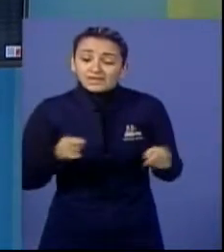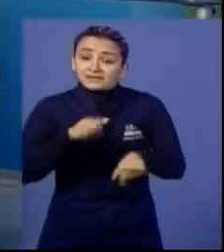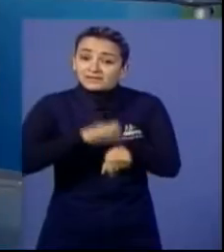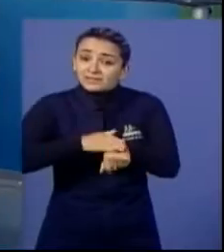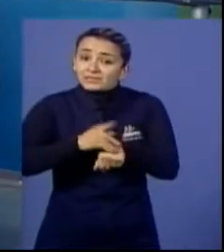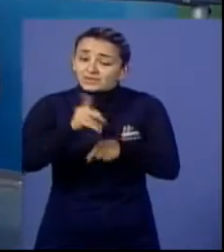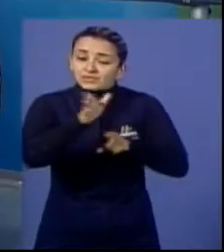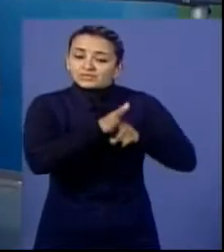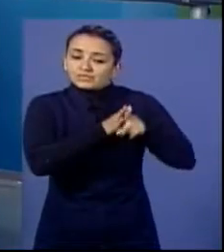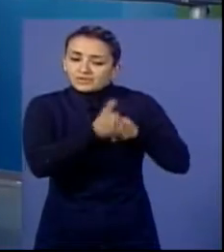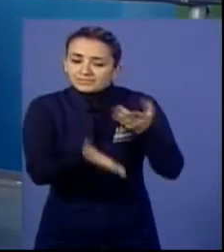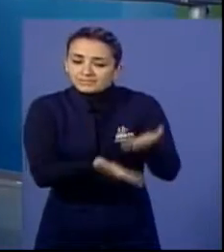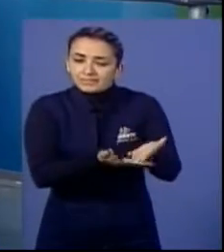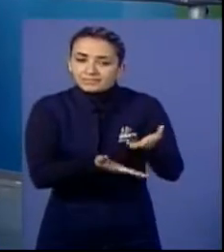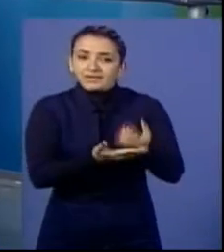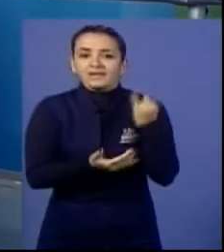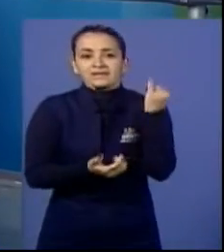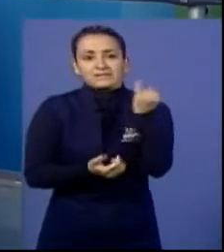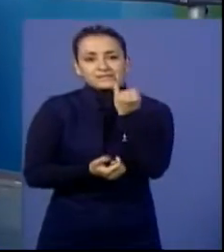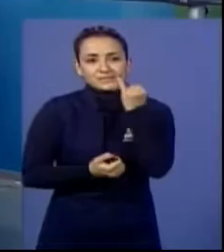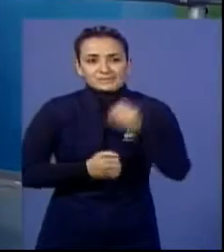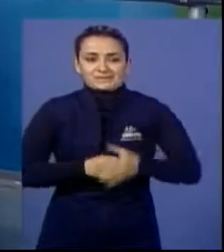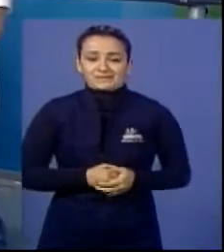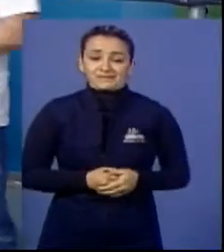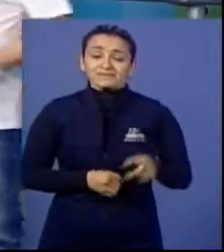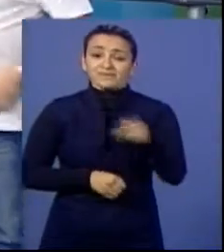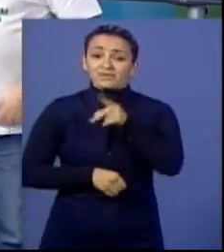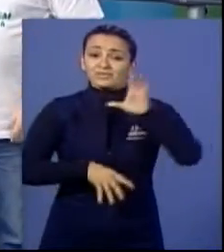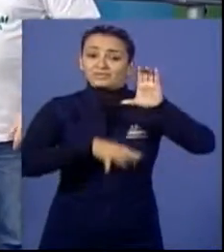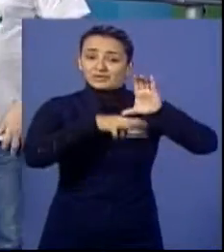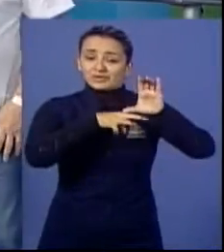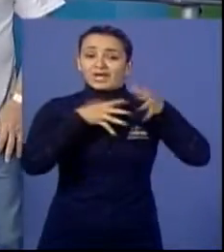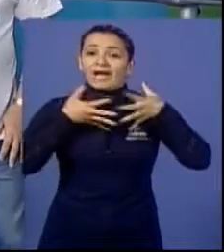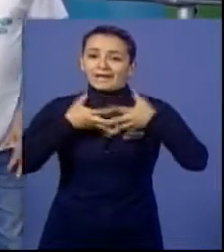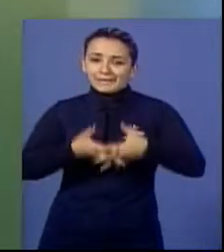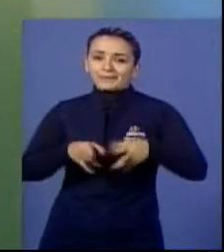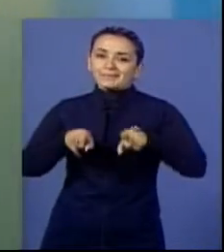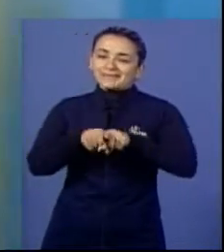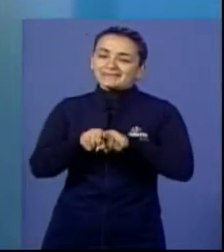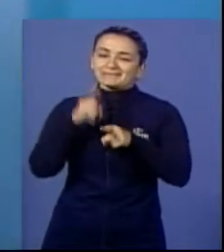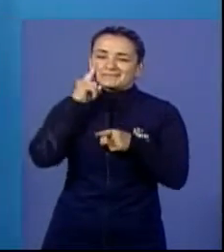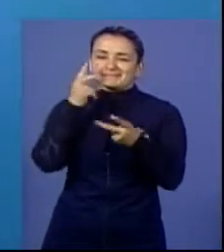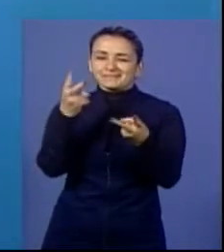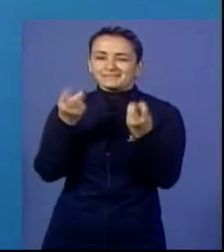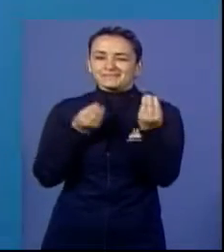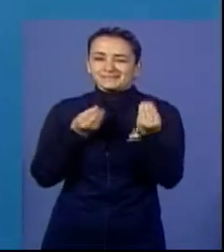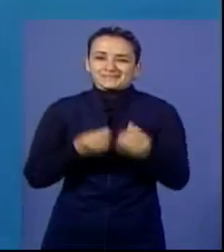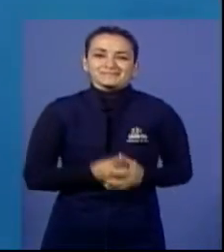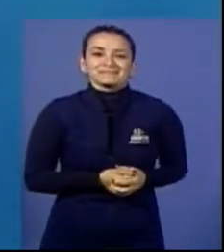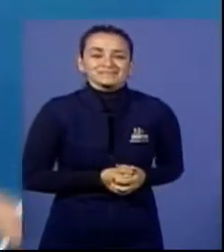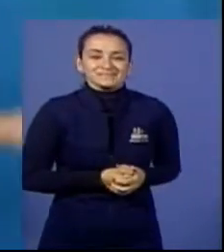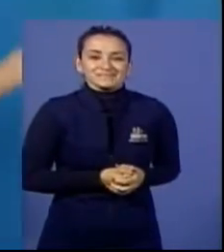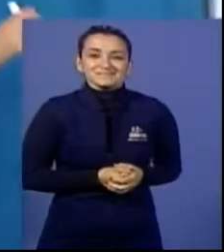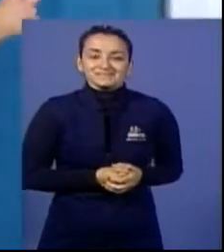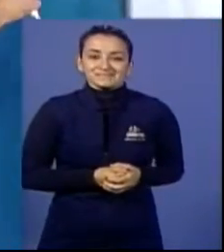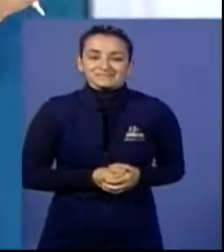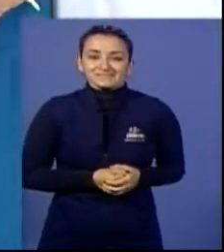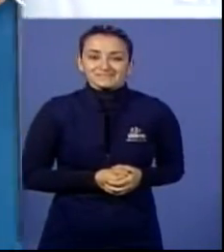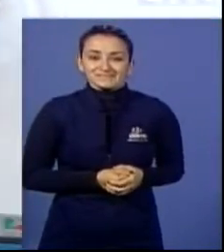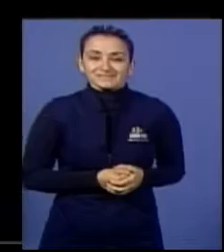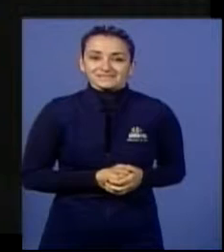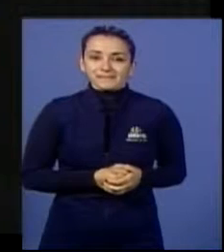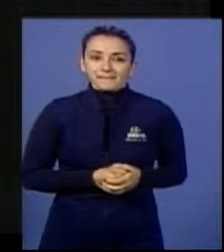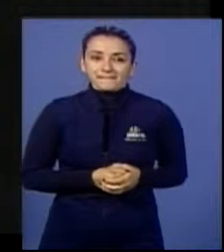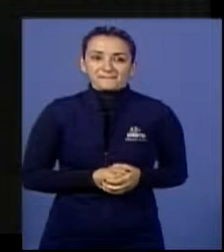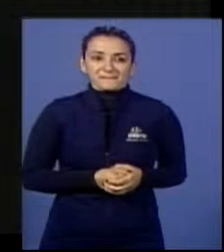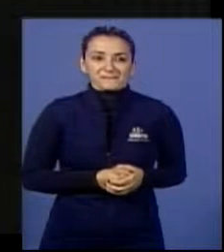atrás. Você correr atrás. Eu ajudo a atrapalhar? Não, a gente soma, né? A gente soma. Então vamos lá, vamos para mais uma questãozinha aí. Tem mais? Tem mais questão. Vamos